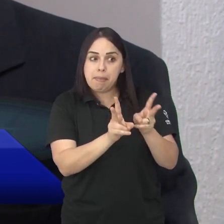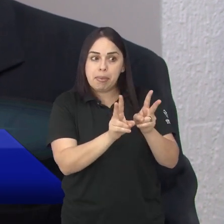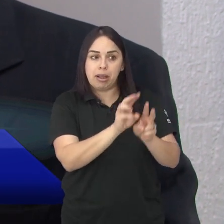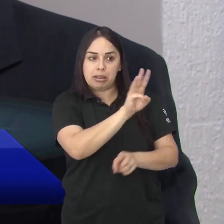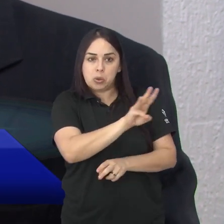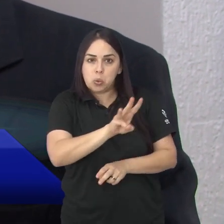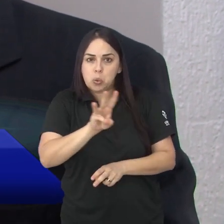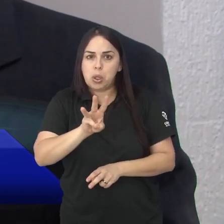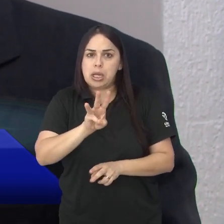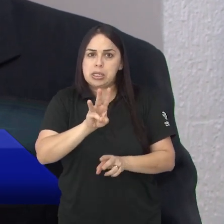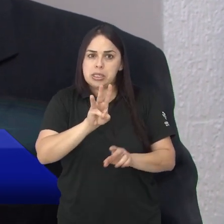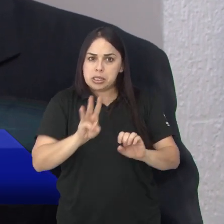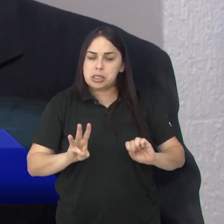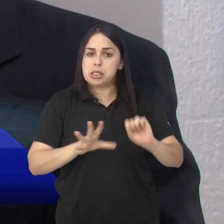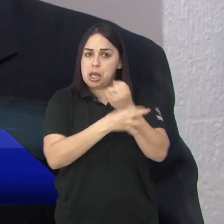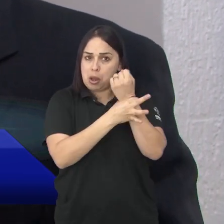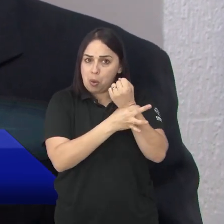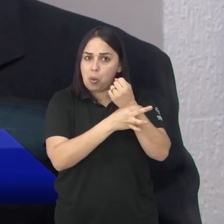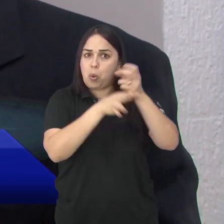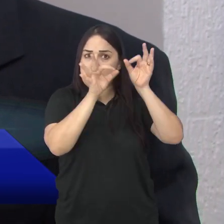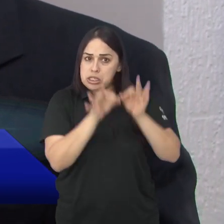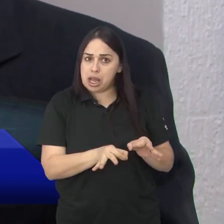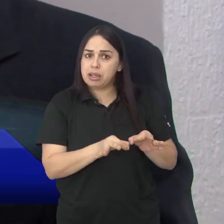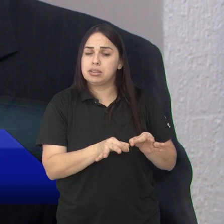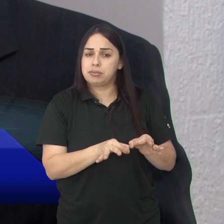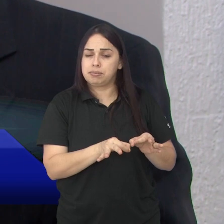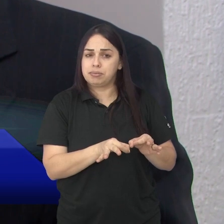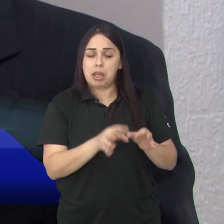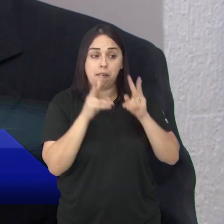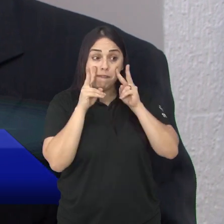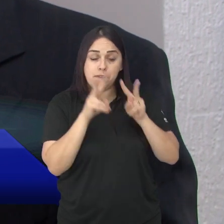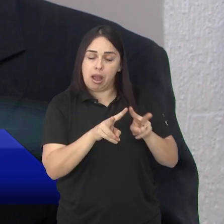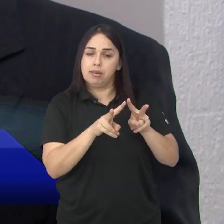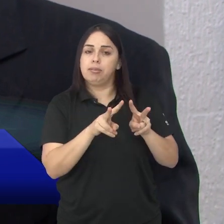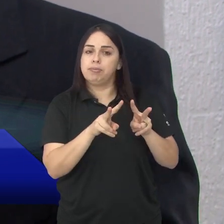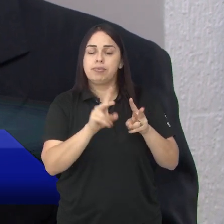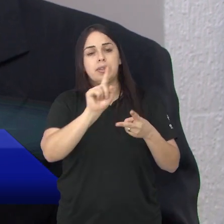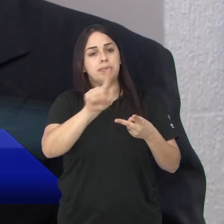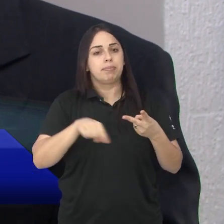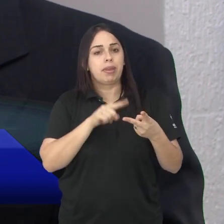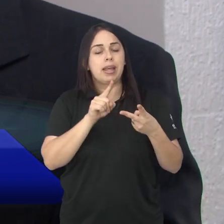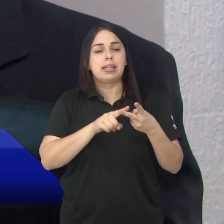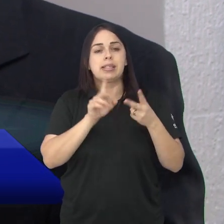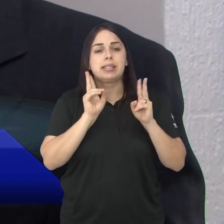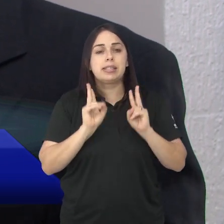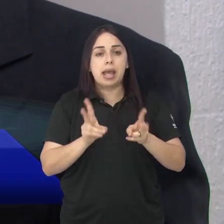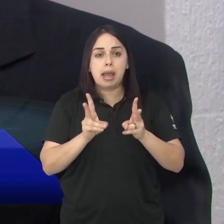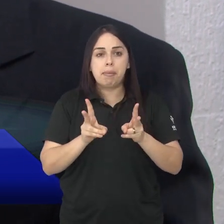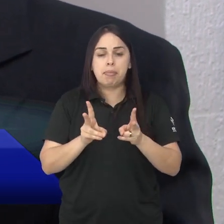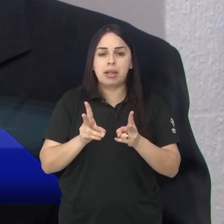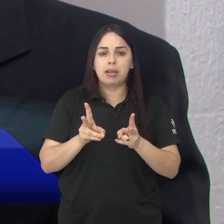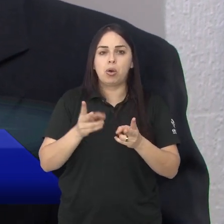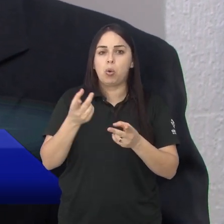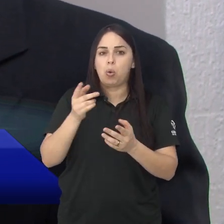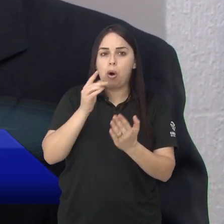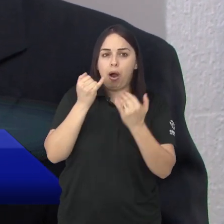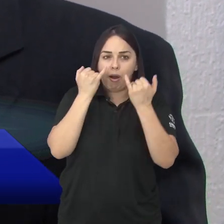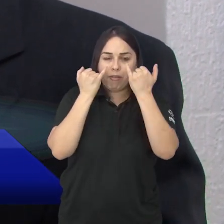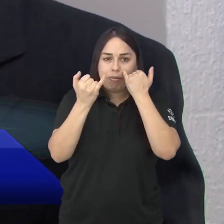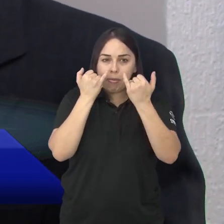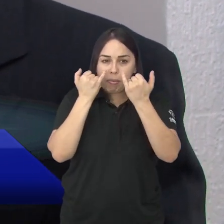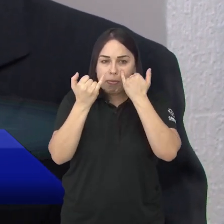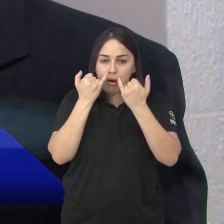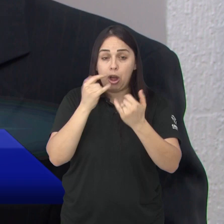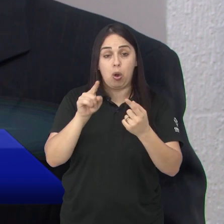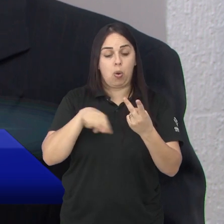se aquela plataforma é realmente a plataforma verdadeira, sempre confirmar para quem está transferindo o